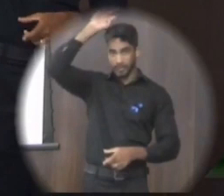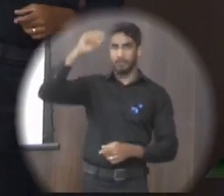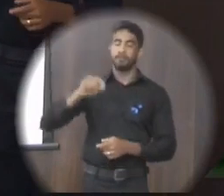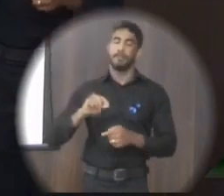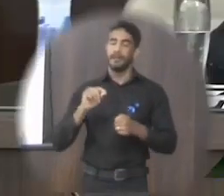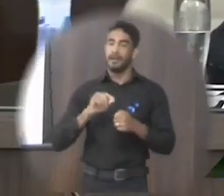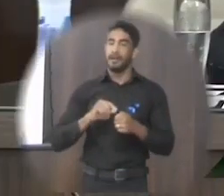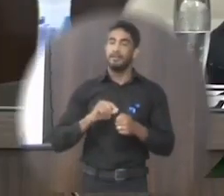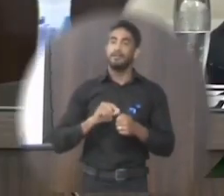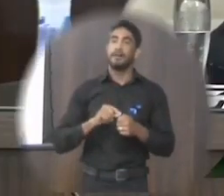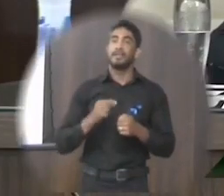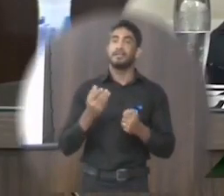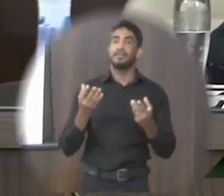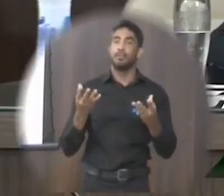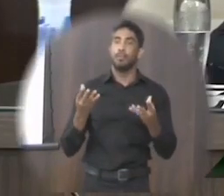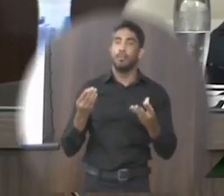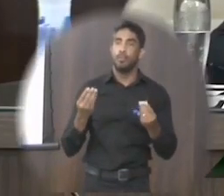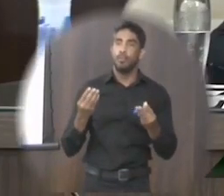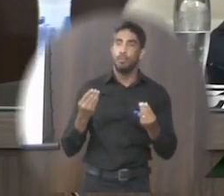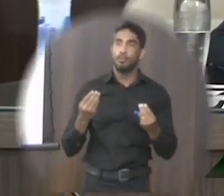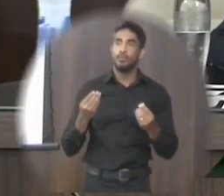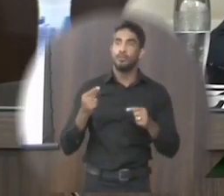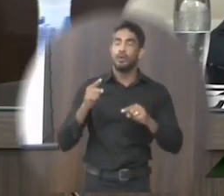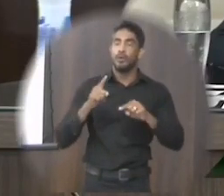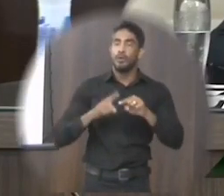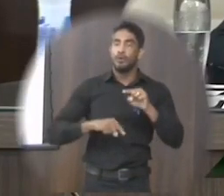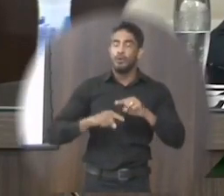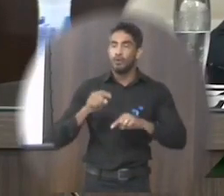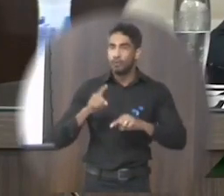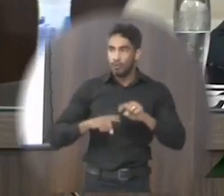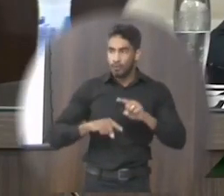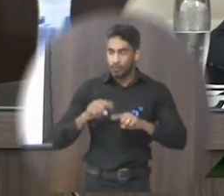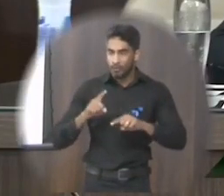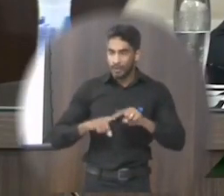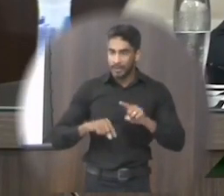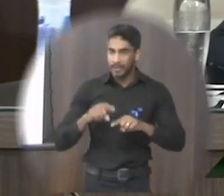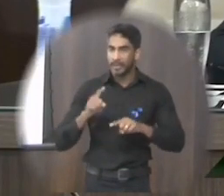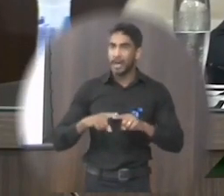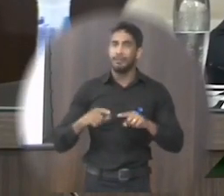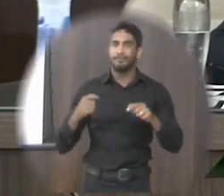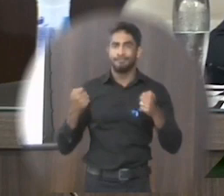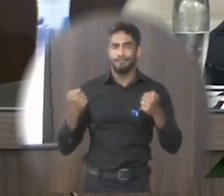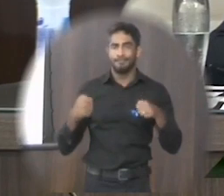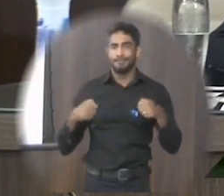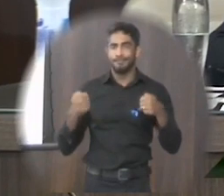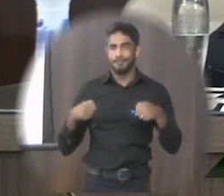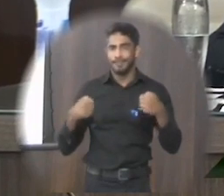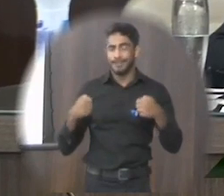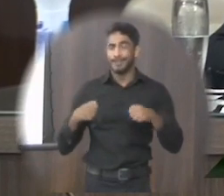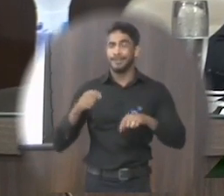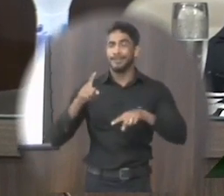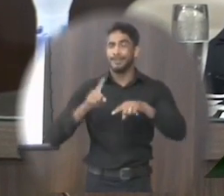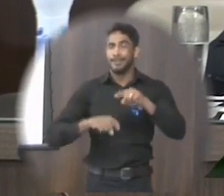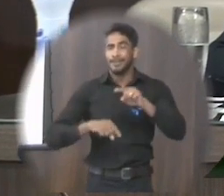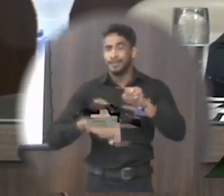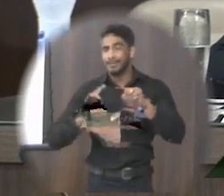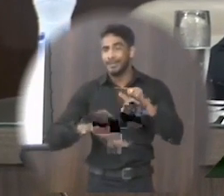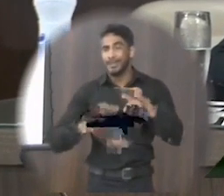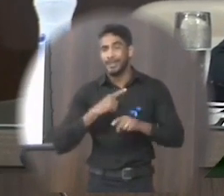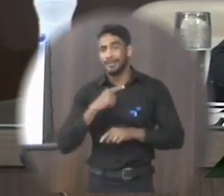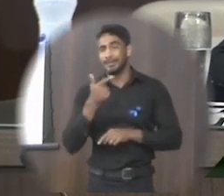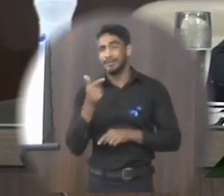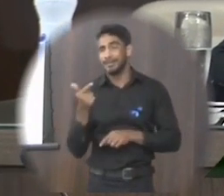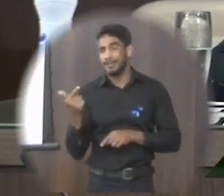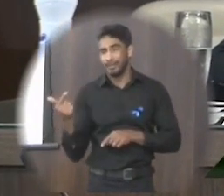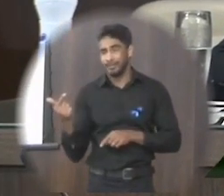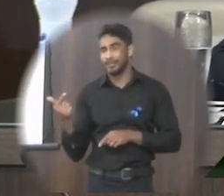faz muito com equipamentos ainda necessários, que precisam de equipamentos que não se dispõem. Sim.